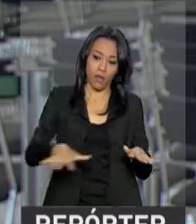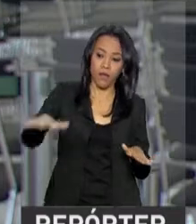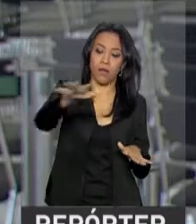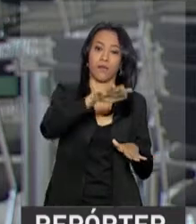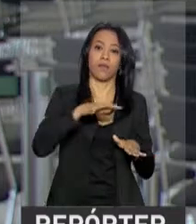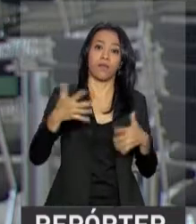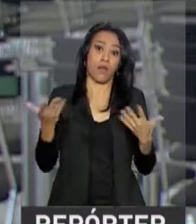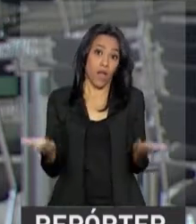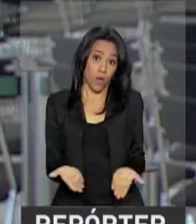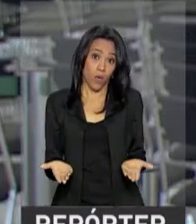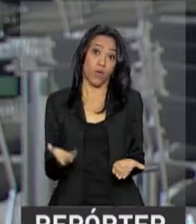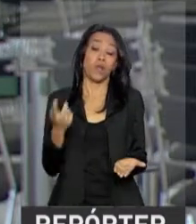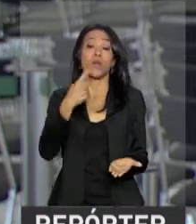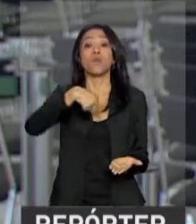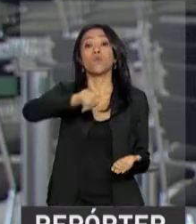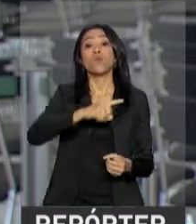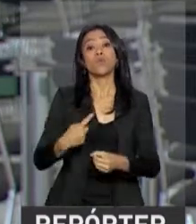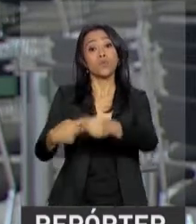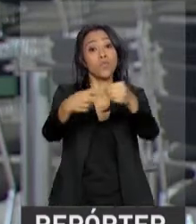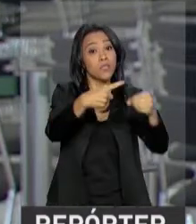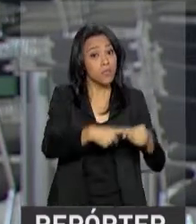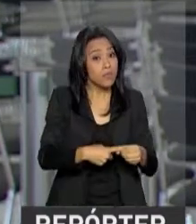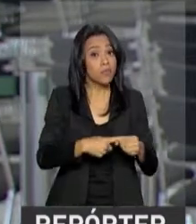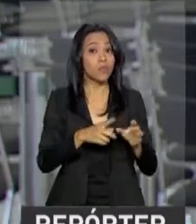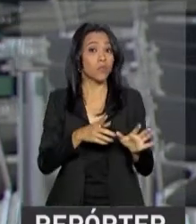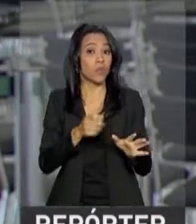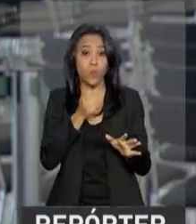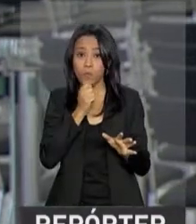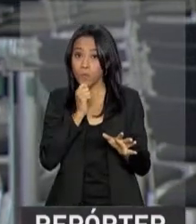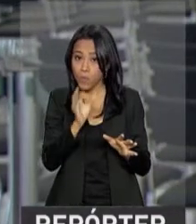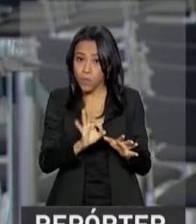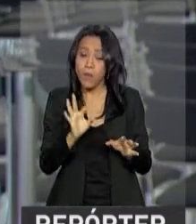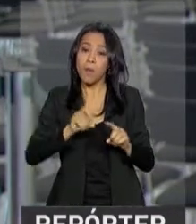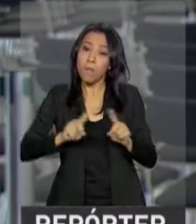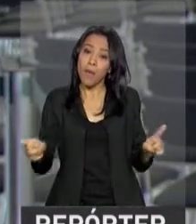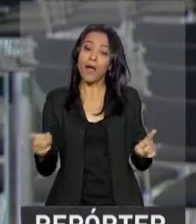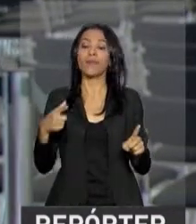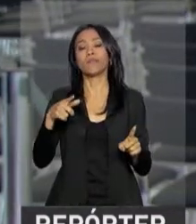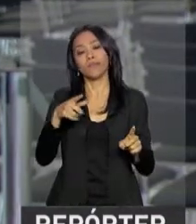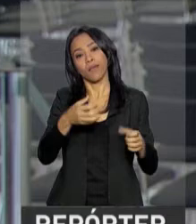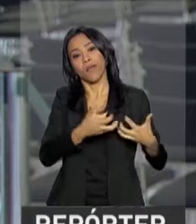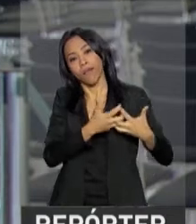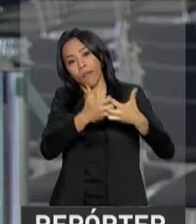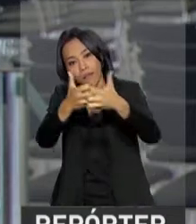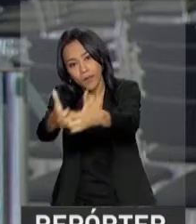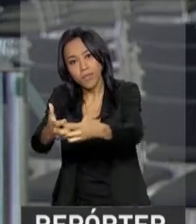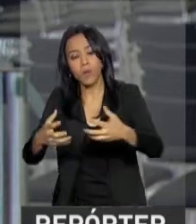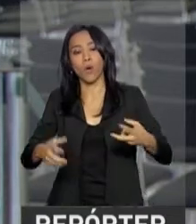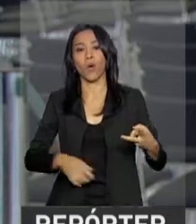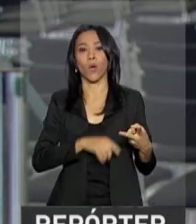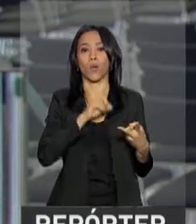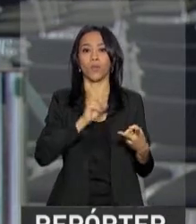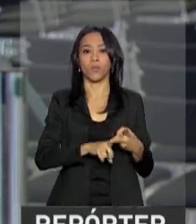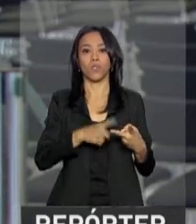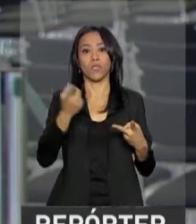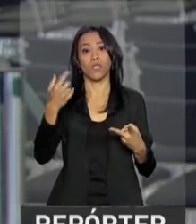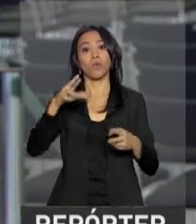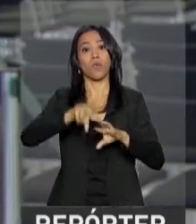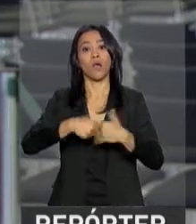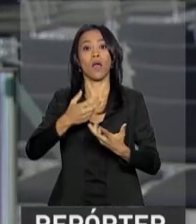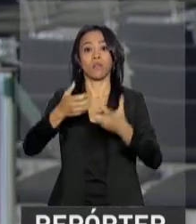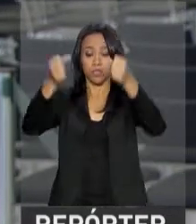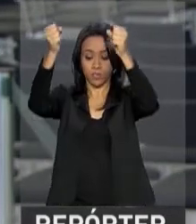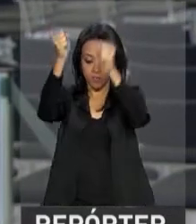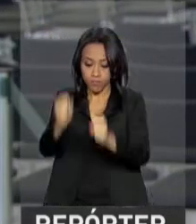não produtores mas que são captados pela atividade por meio do transporte embarque e presença de instalações industriais em